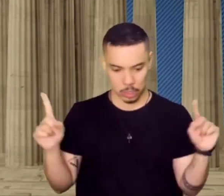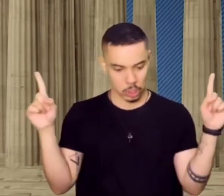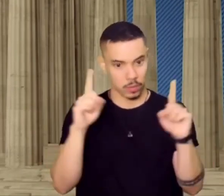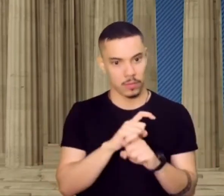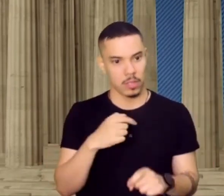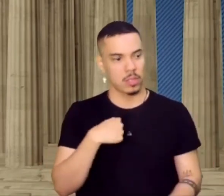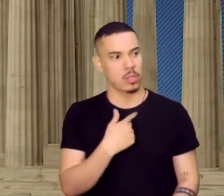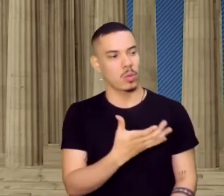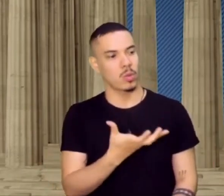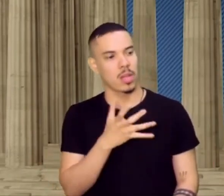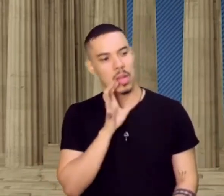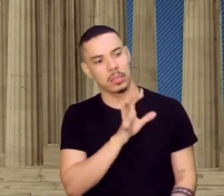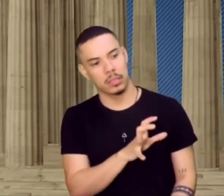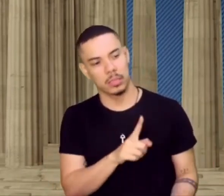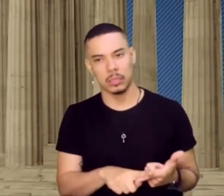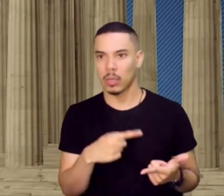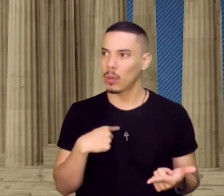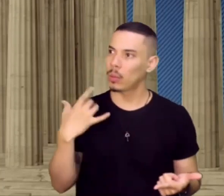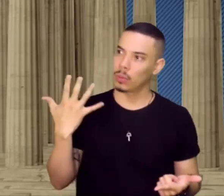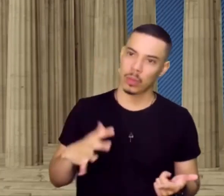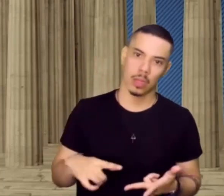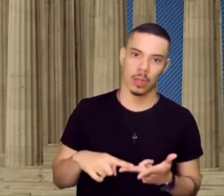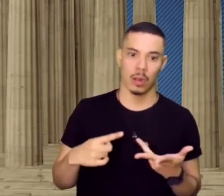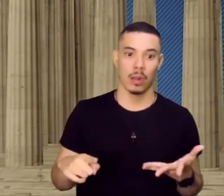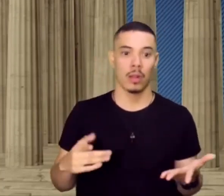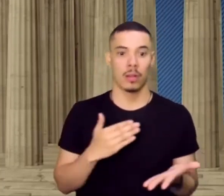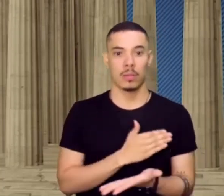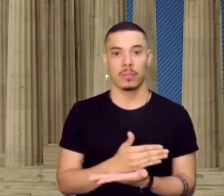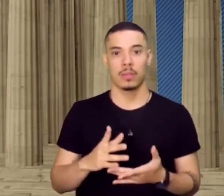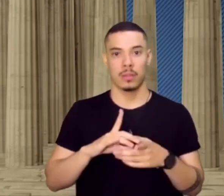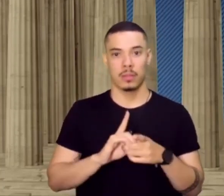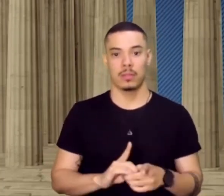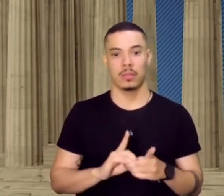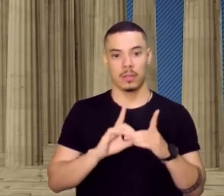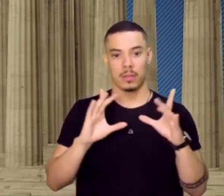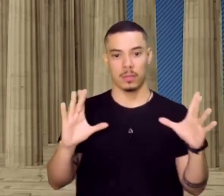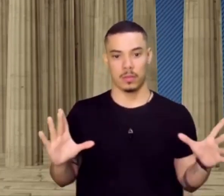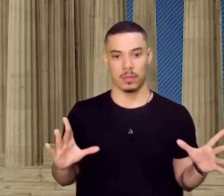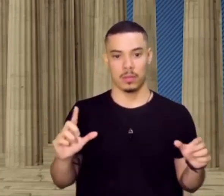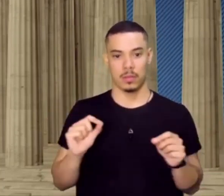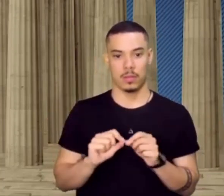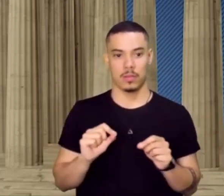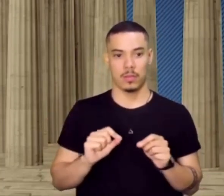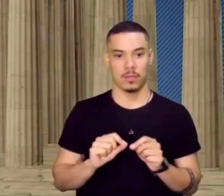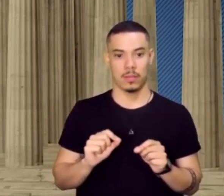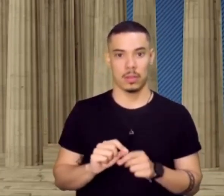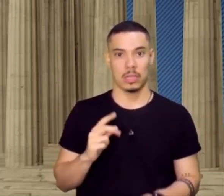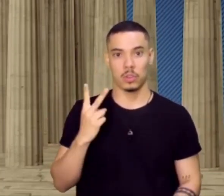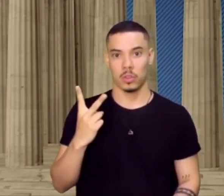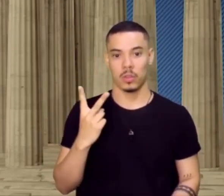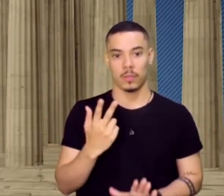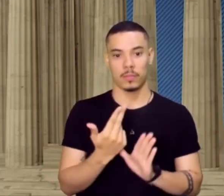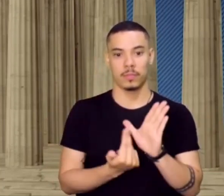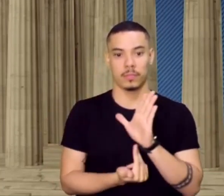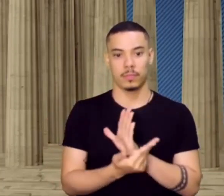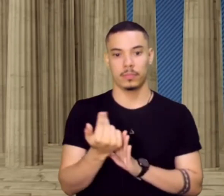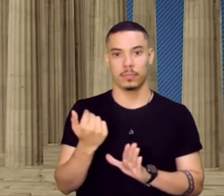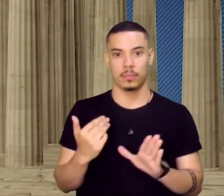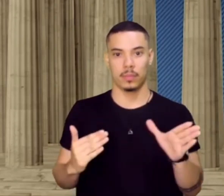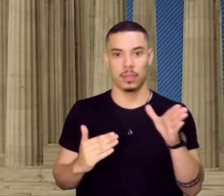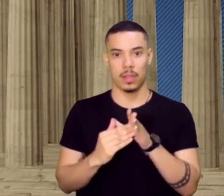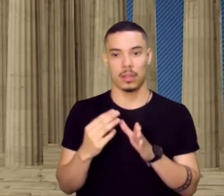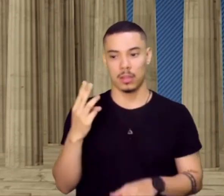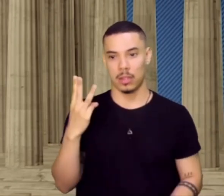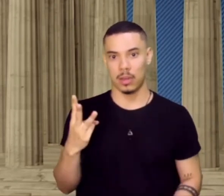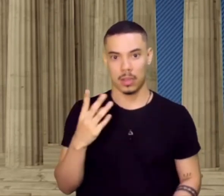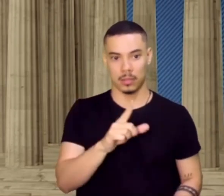outro, etc. Aí usa-se o método democrático, tá? Vamos fazer uns 2 desenhos, 3 no máximo, e